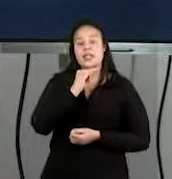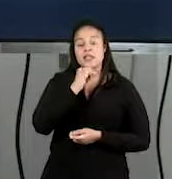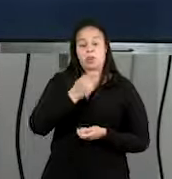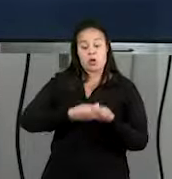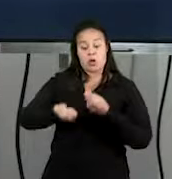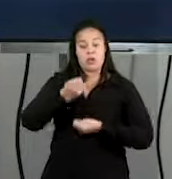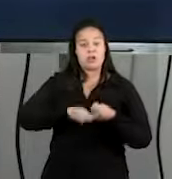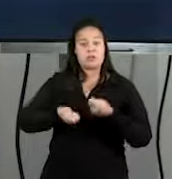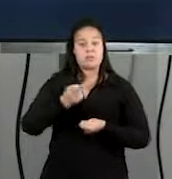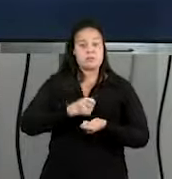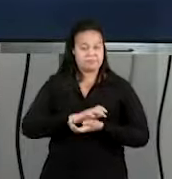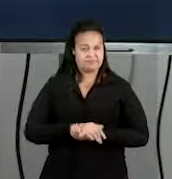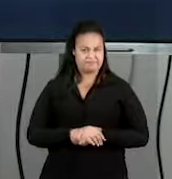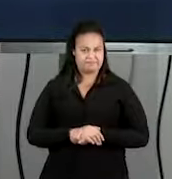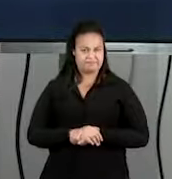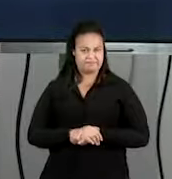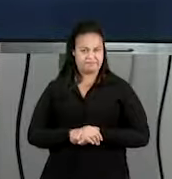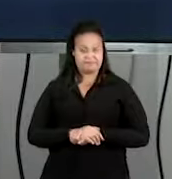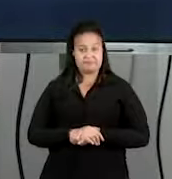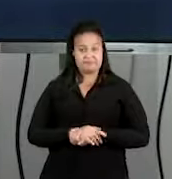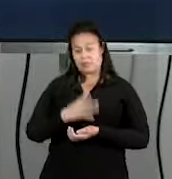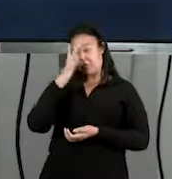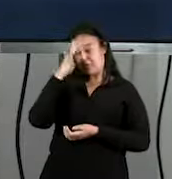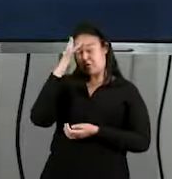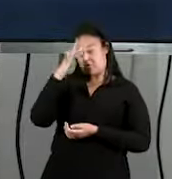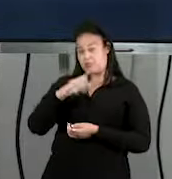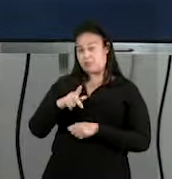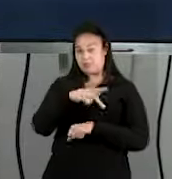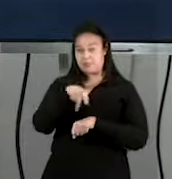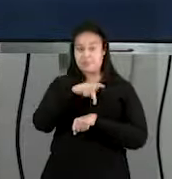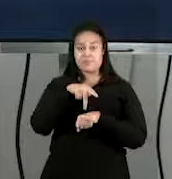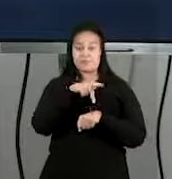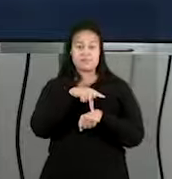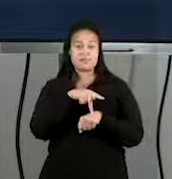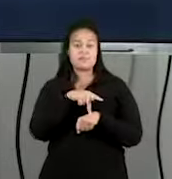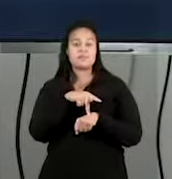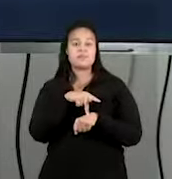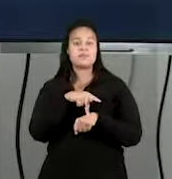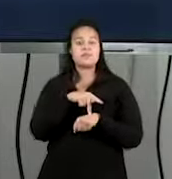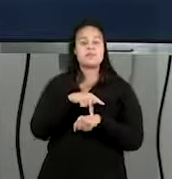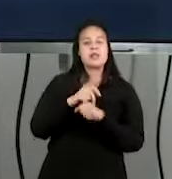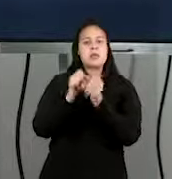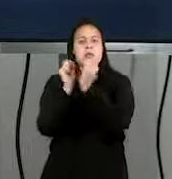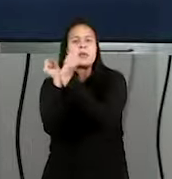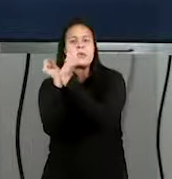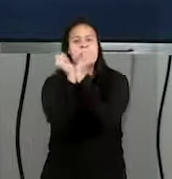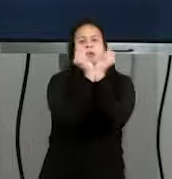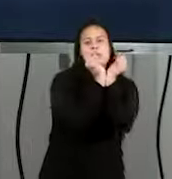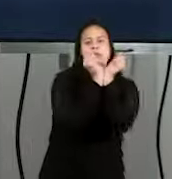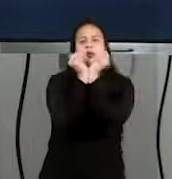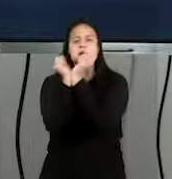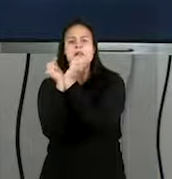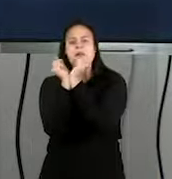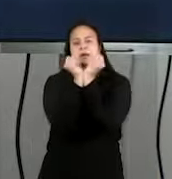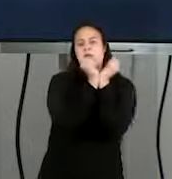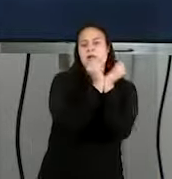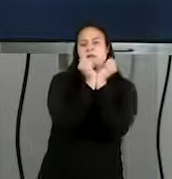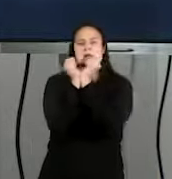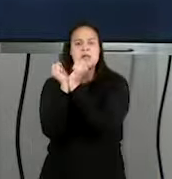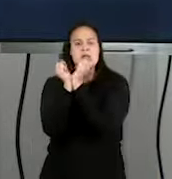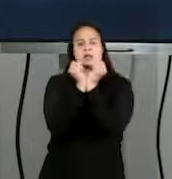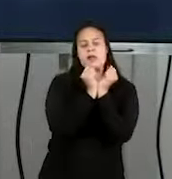comerciais. Suponhamos que um país está prendendo pessoas inocentes pela